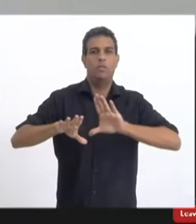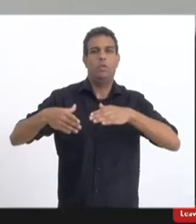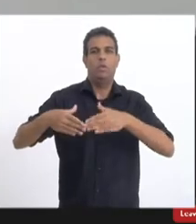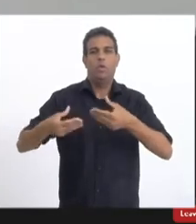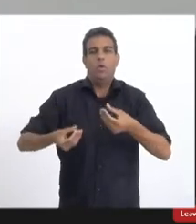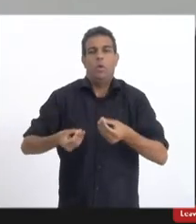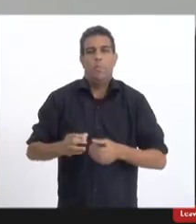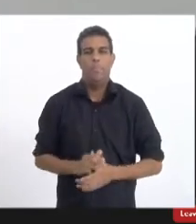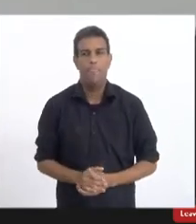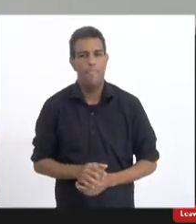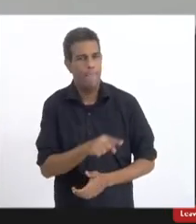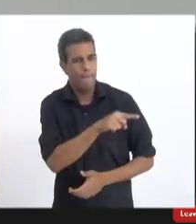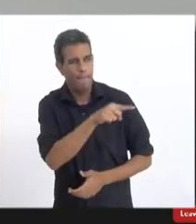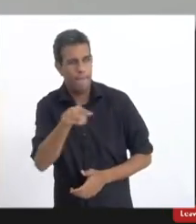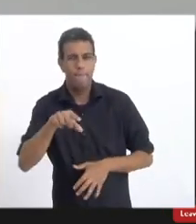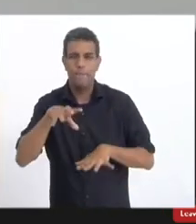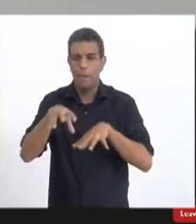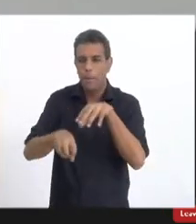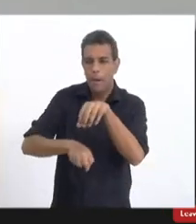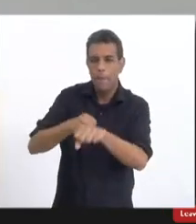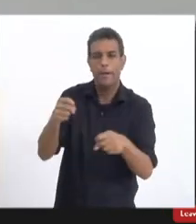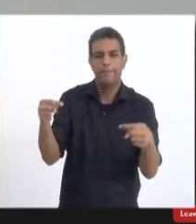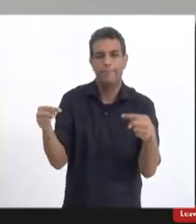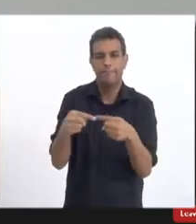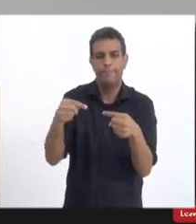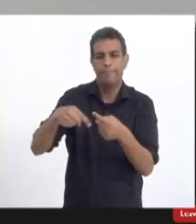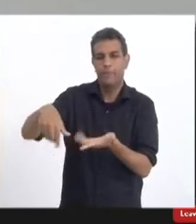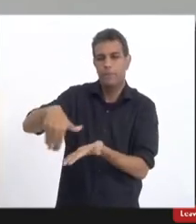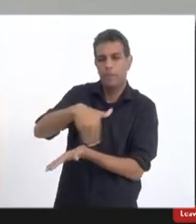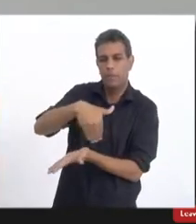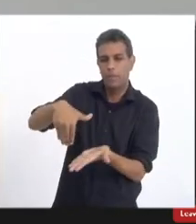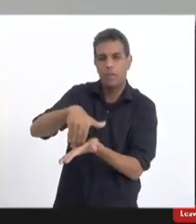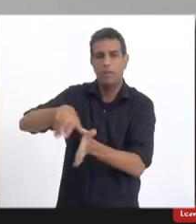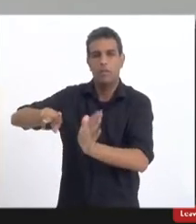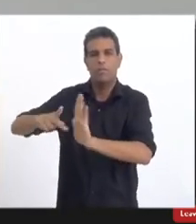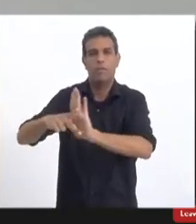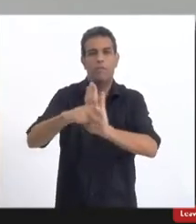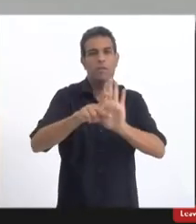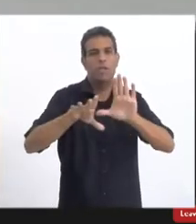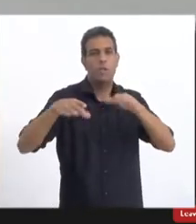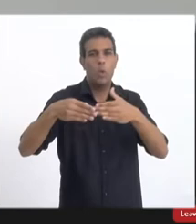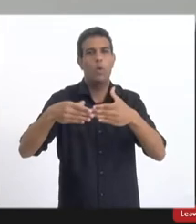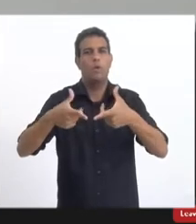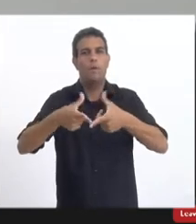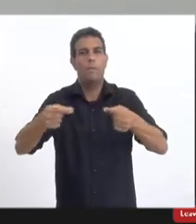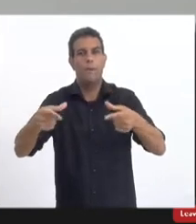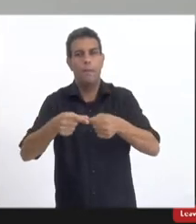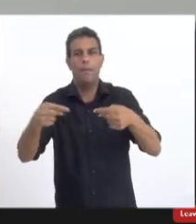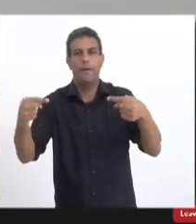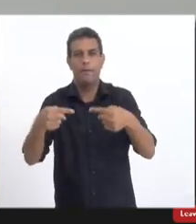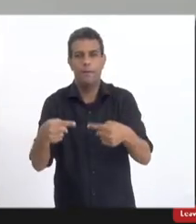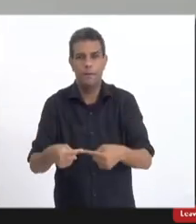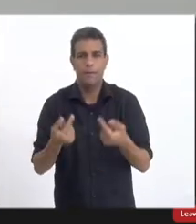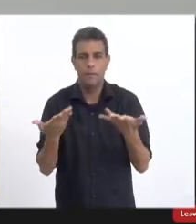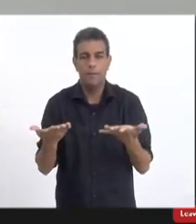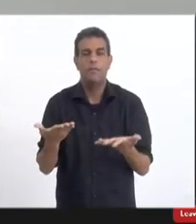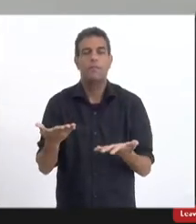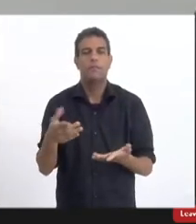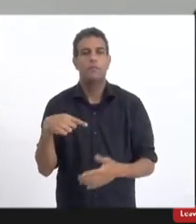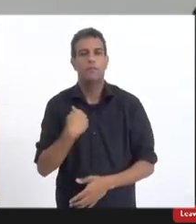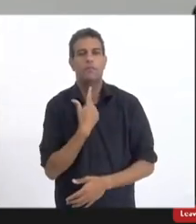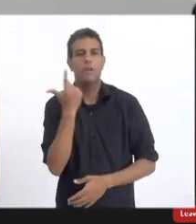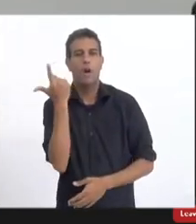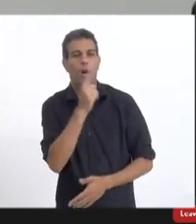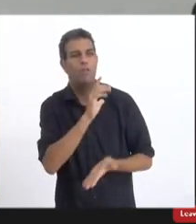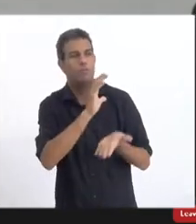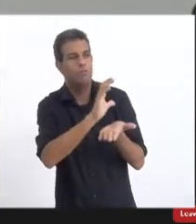né? A gente tem buscado recursos também, o nosso secretário tem buscado, juntamente com Brasília, o governo do estado também, recursos